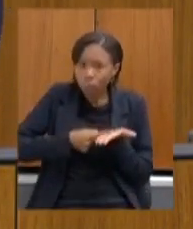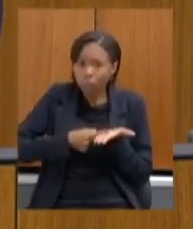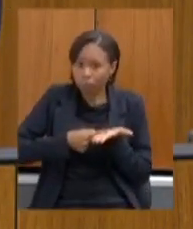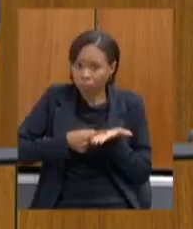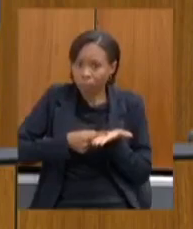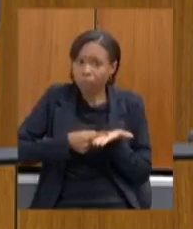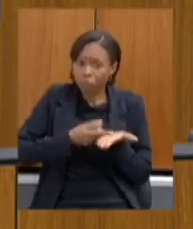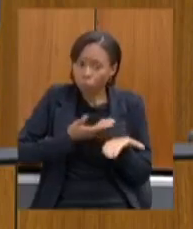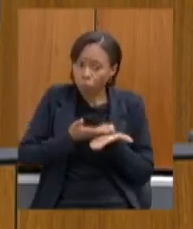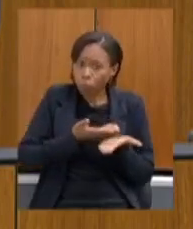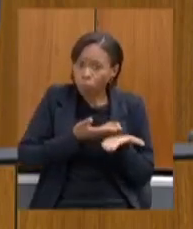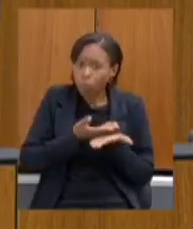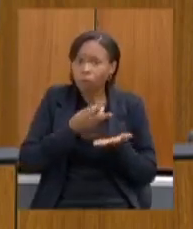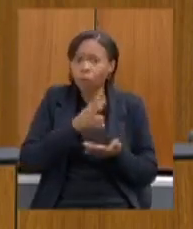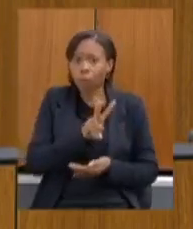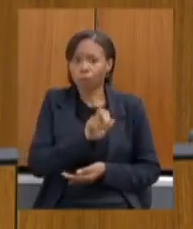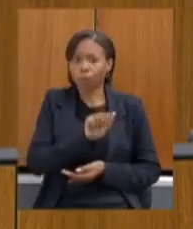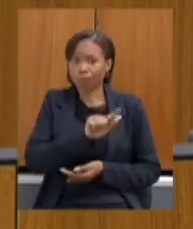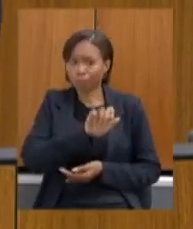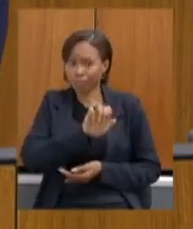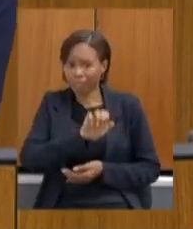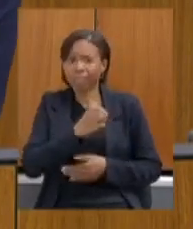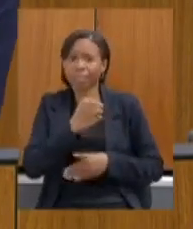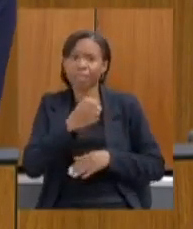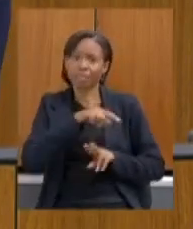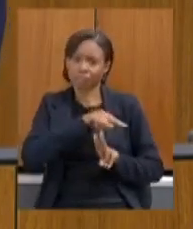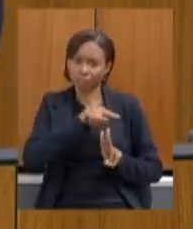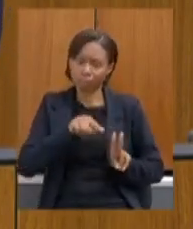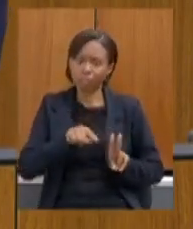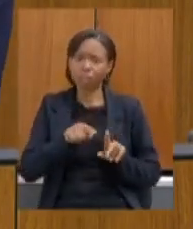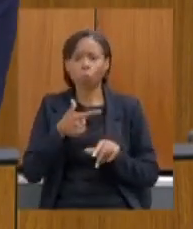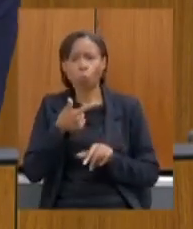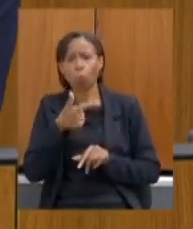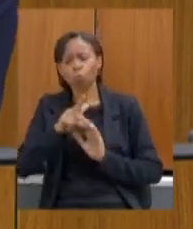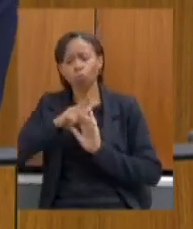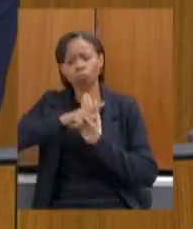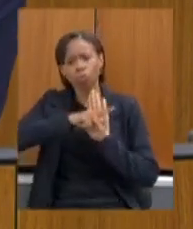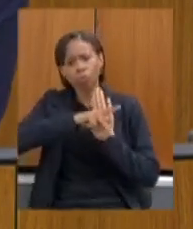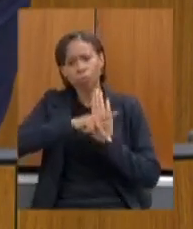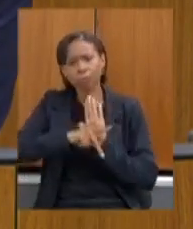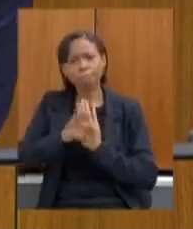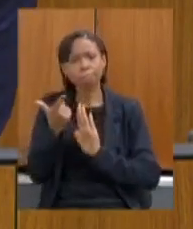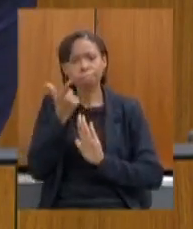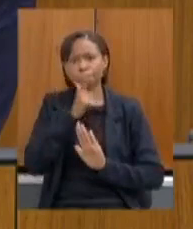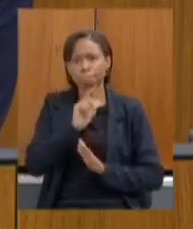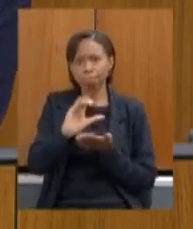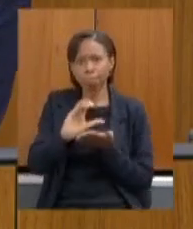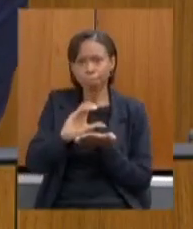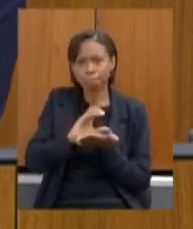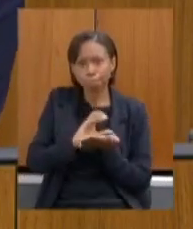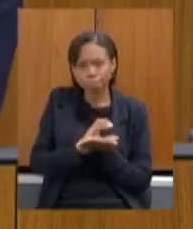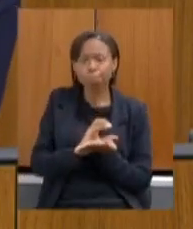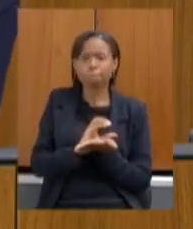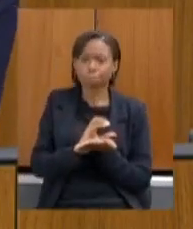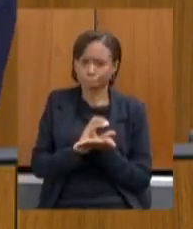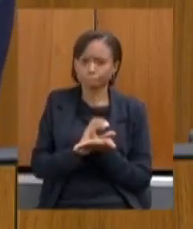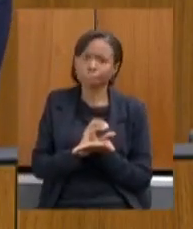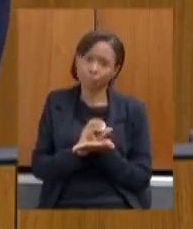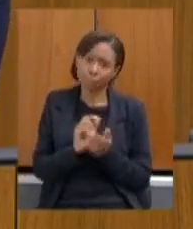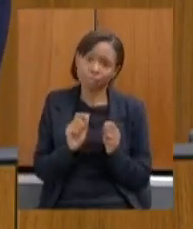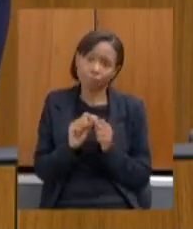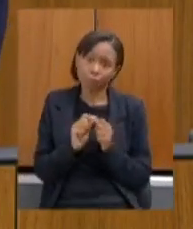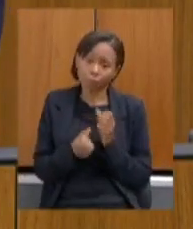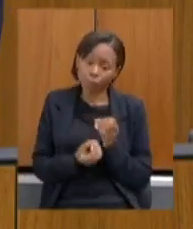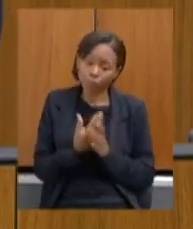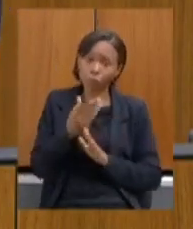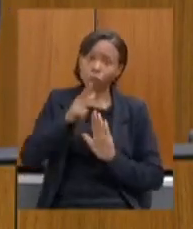com outros projetos e possa ter recursos para investimentos, e que possa criar um programa nesse sentido, para atender